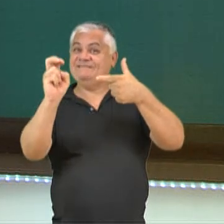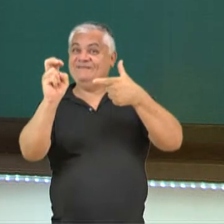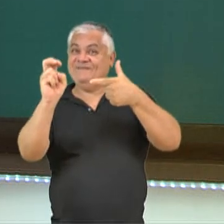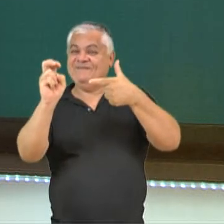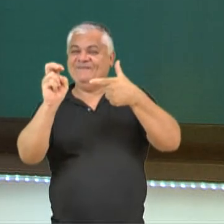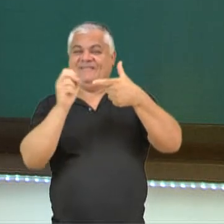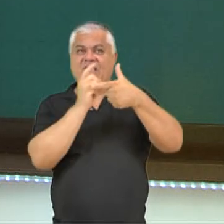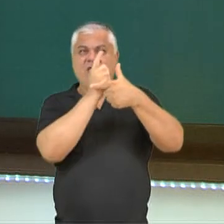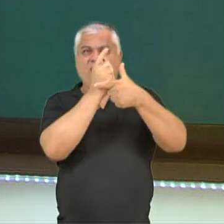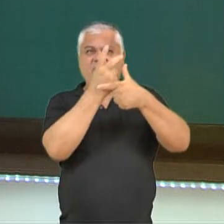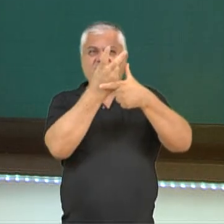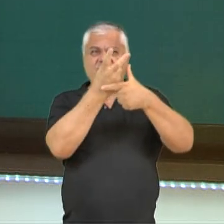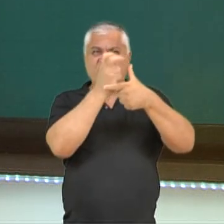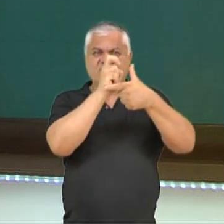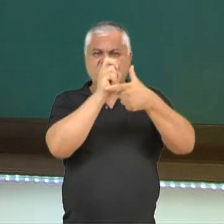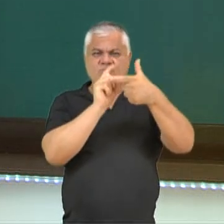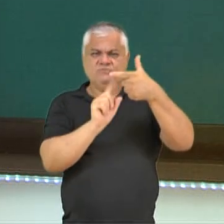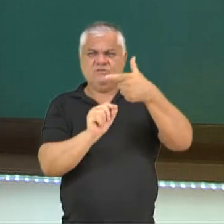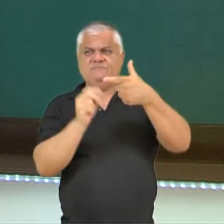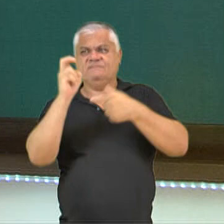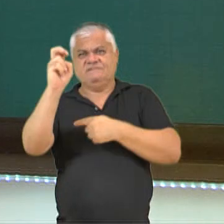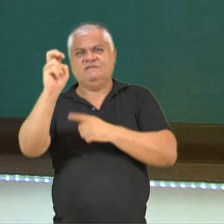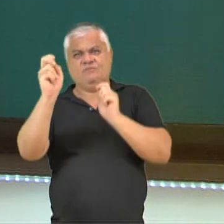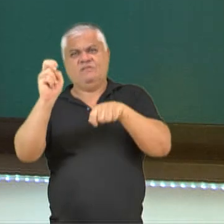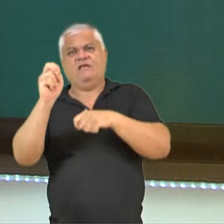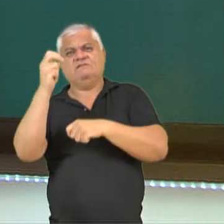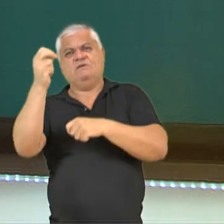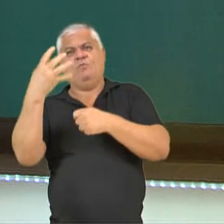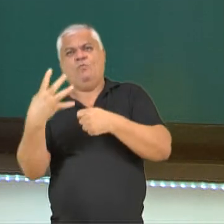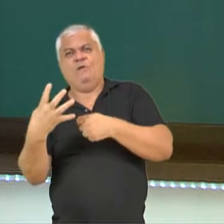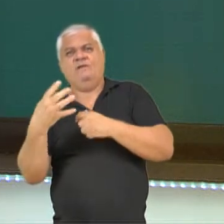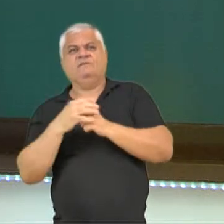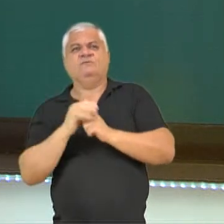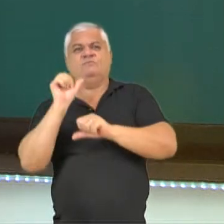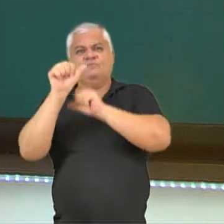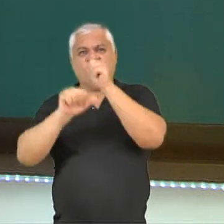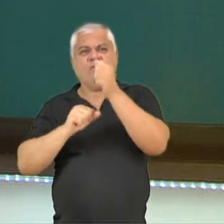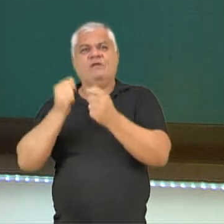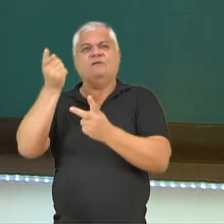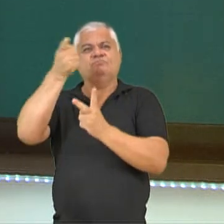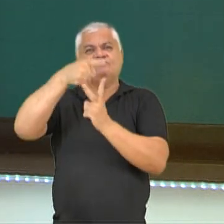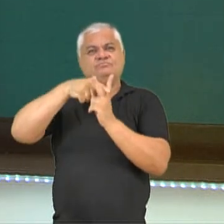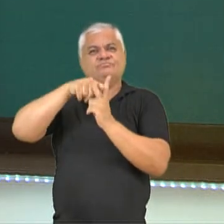ó, ok? Então deu 5/4. Próximo